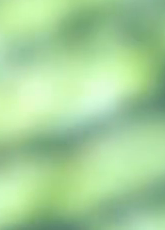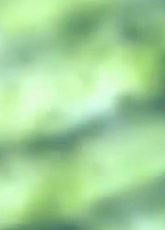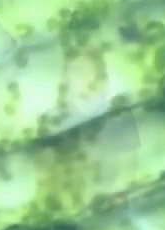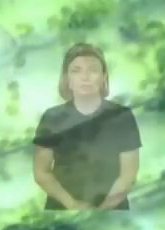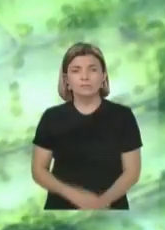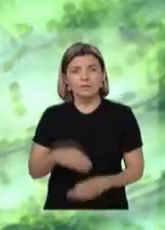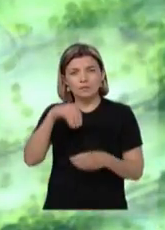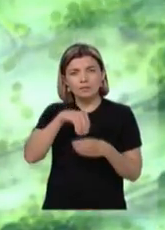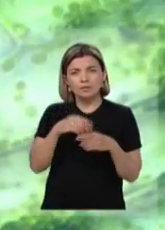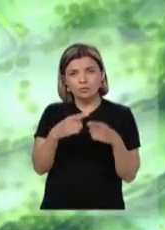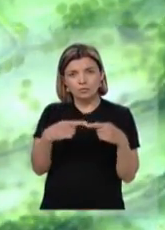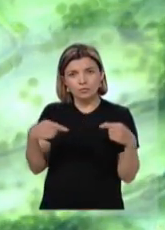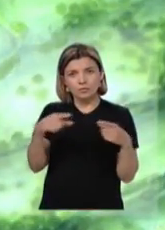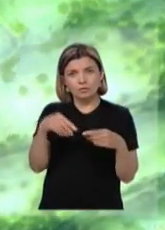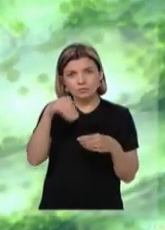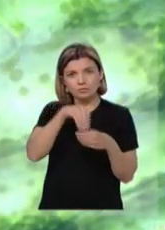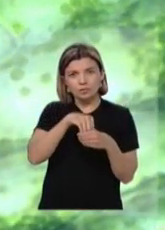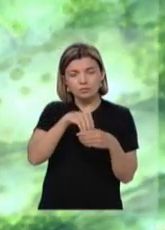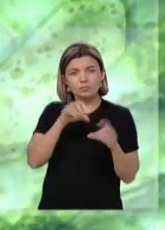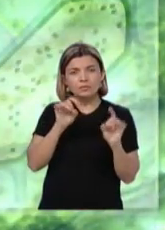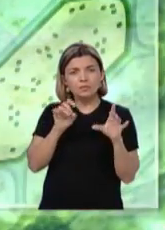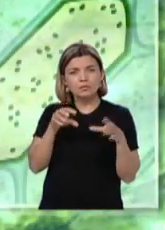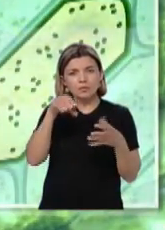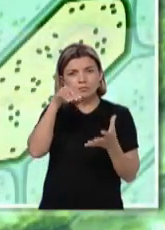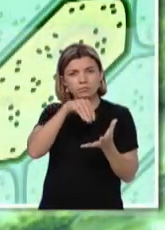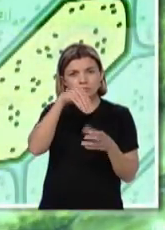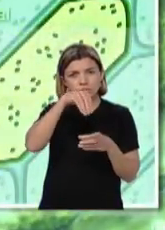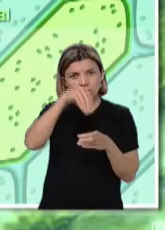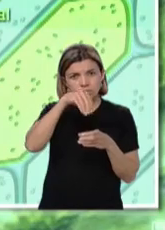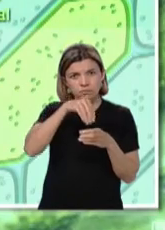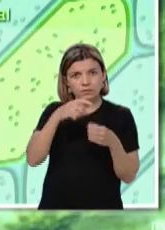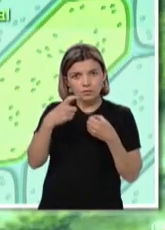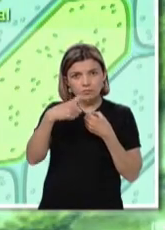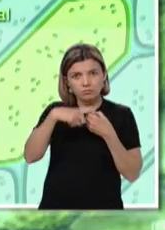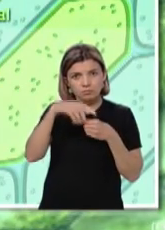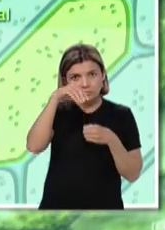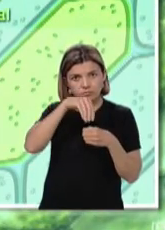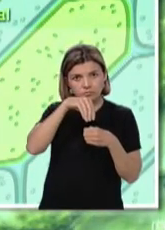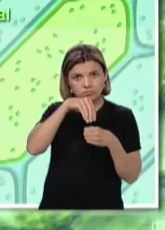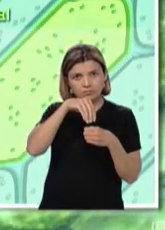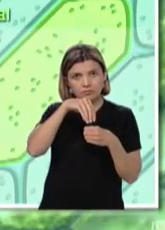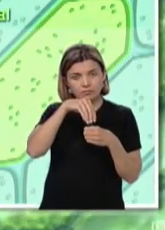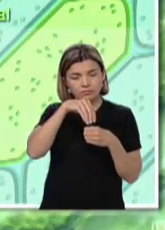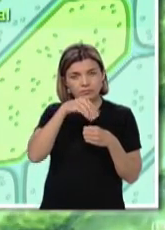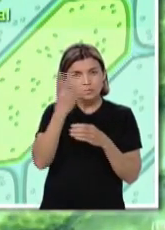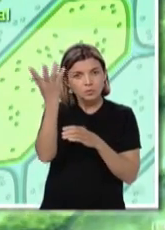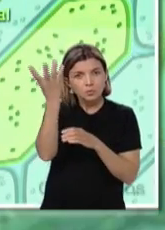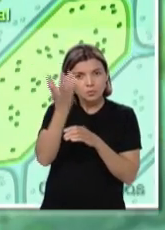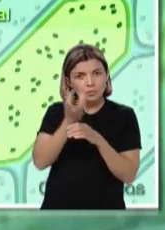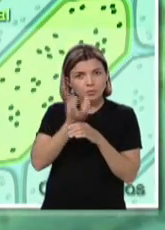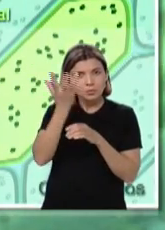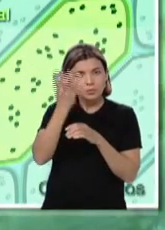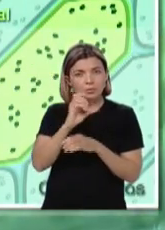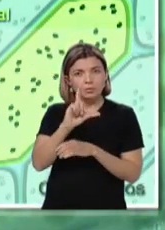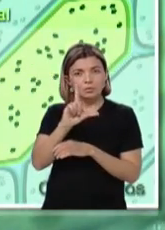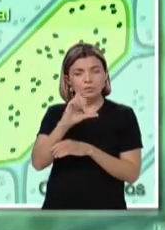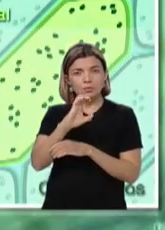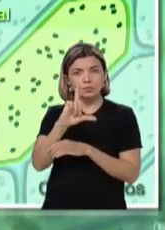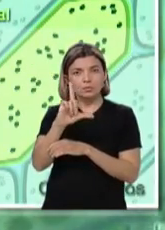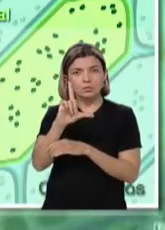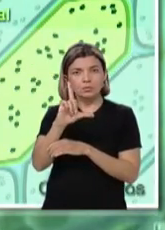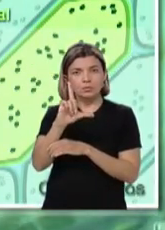As moléculas de clorofila ficam em um compartimento especial dentro das células fotossintetizantes, os